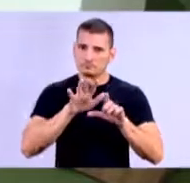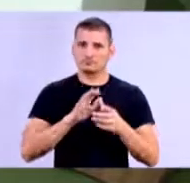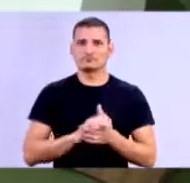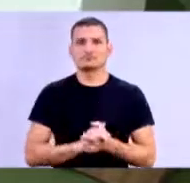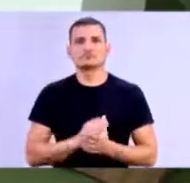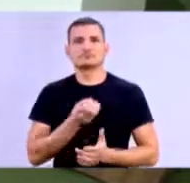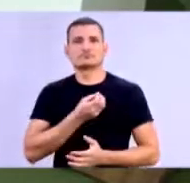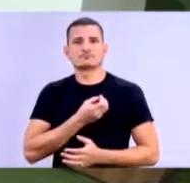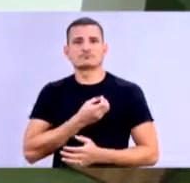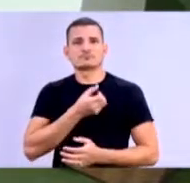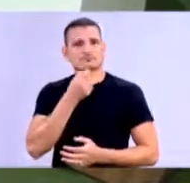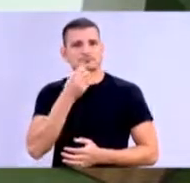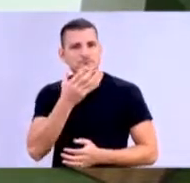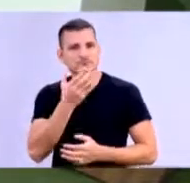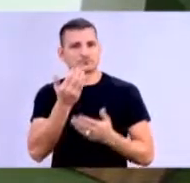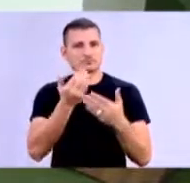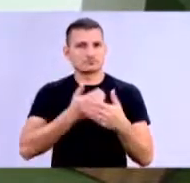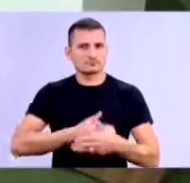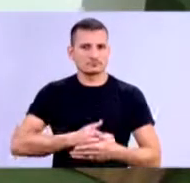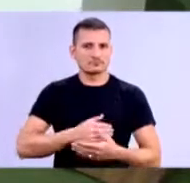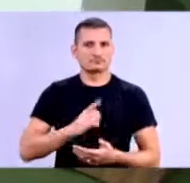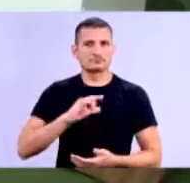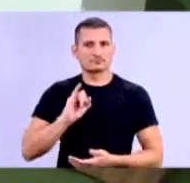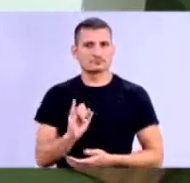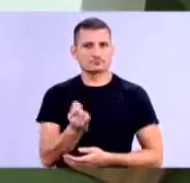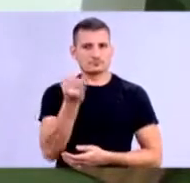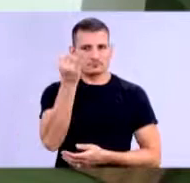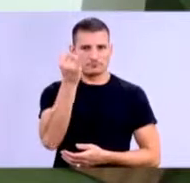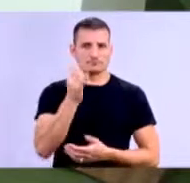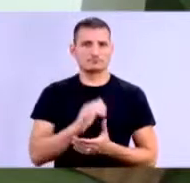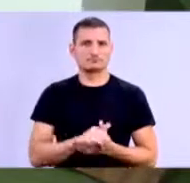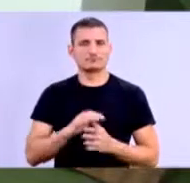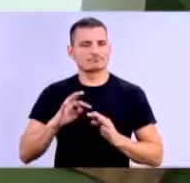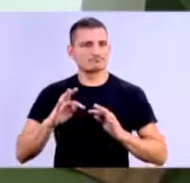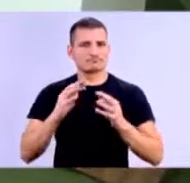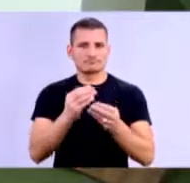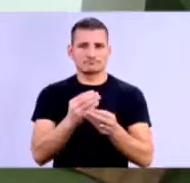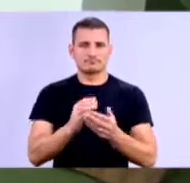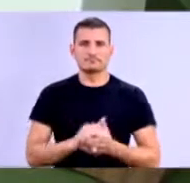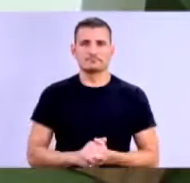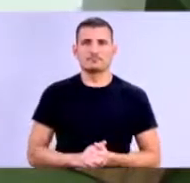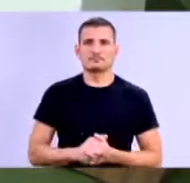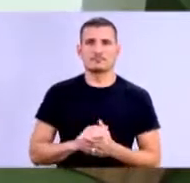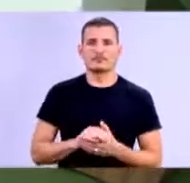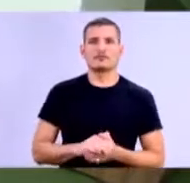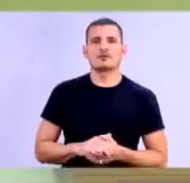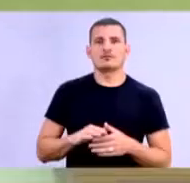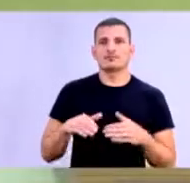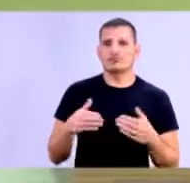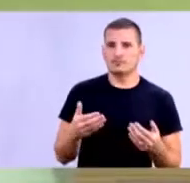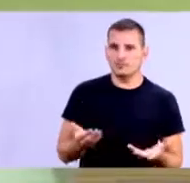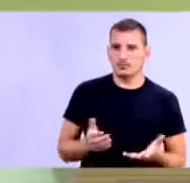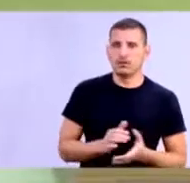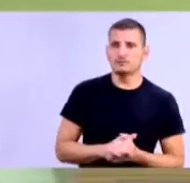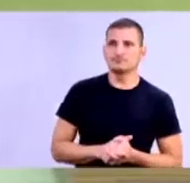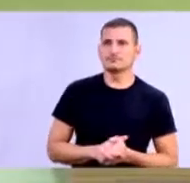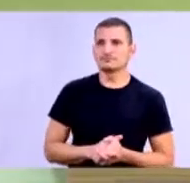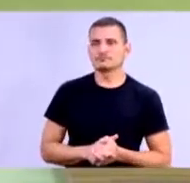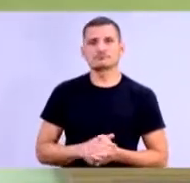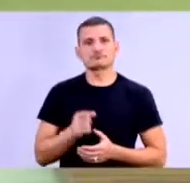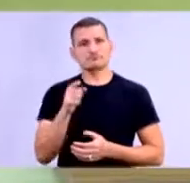prova, tirar uma nota ter aproveitamento. Tudo isso. Então, mesmo. quando você lança a mão, né,